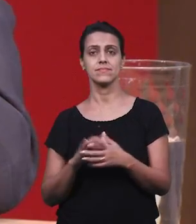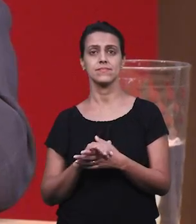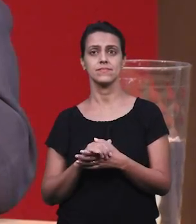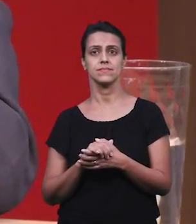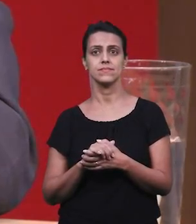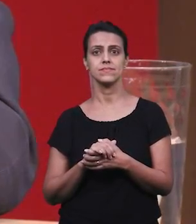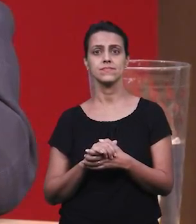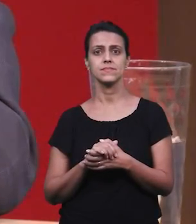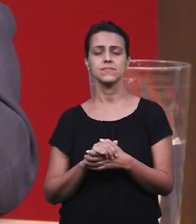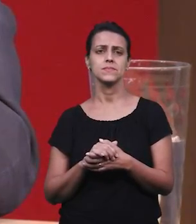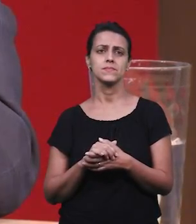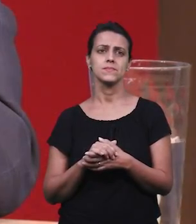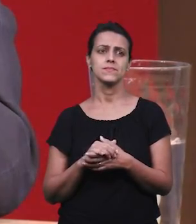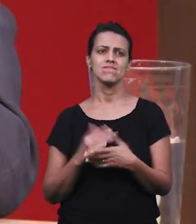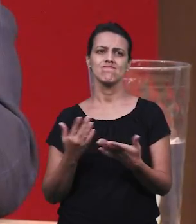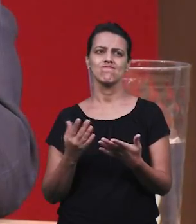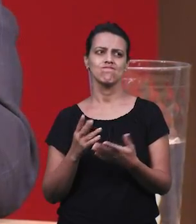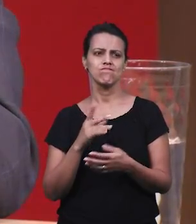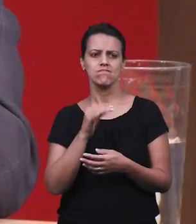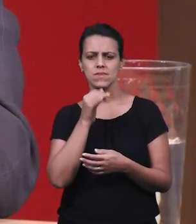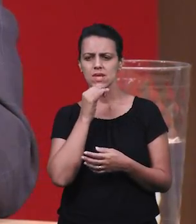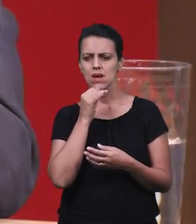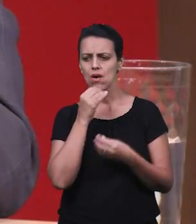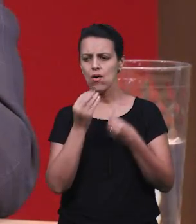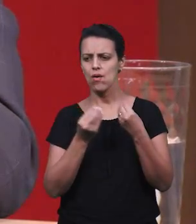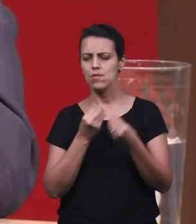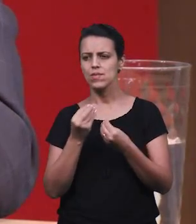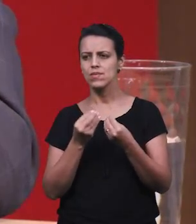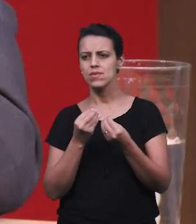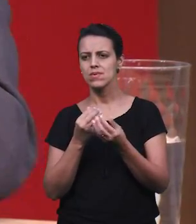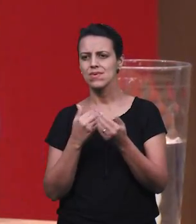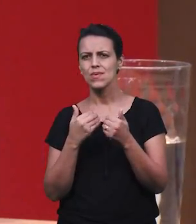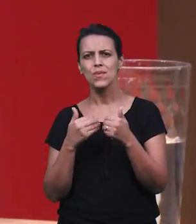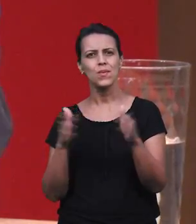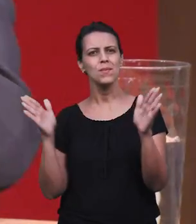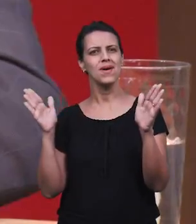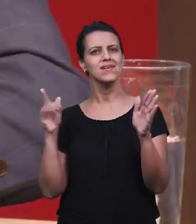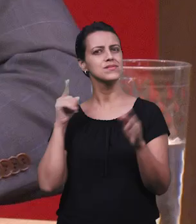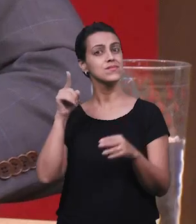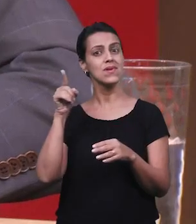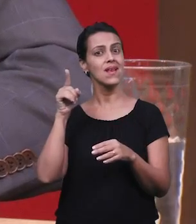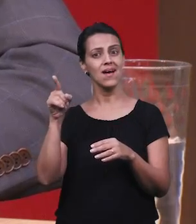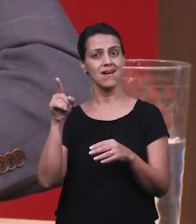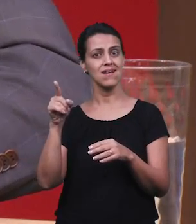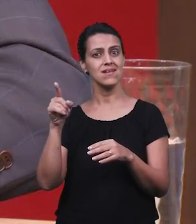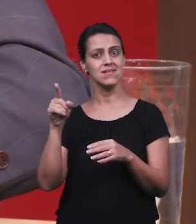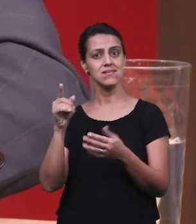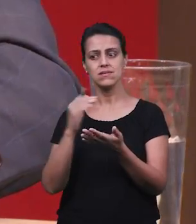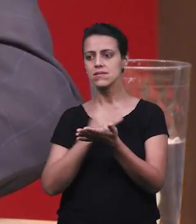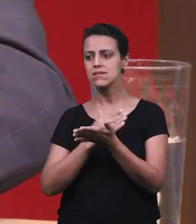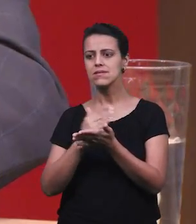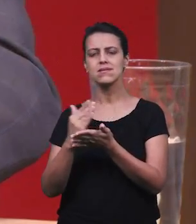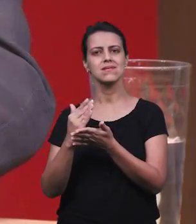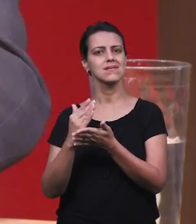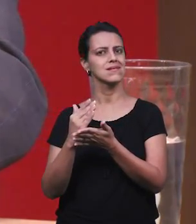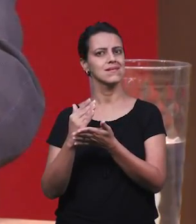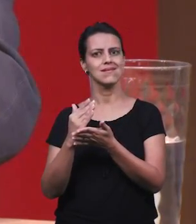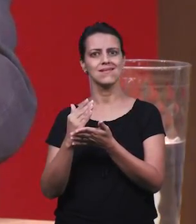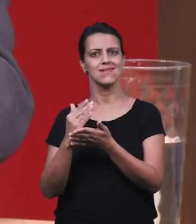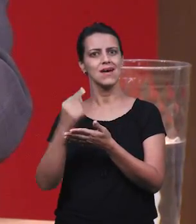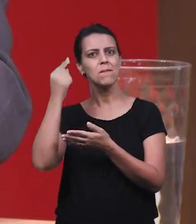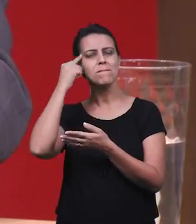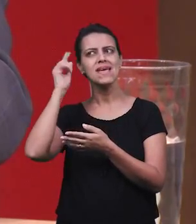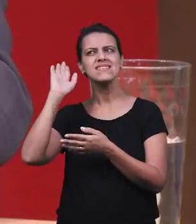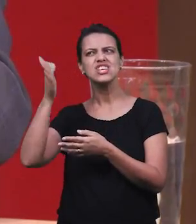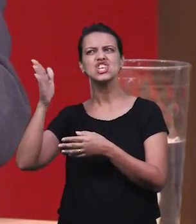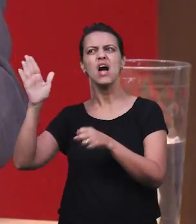foi como se diz assim, Gilson e Josias, foi o início ali e começou a ir dali